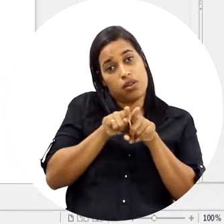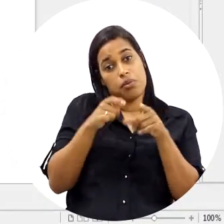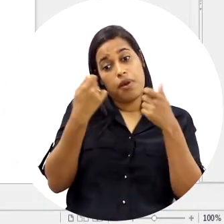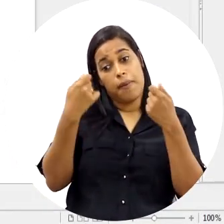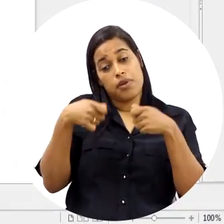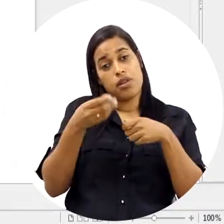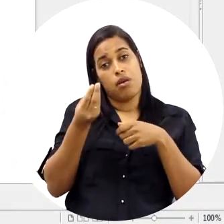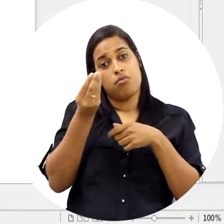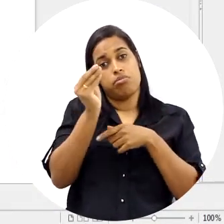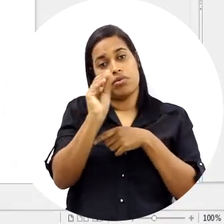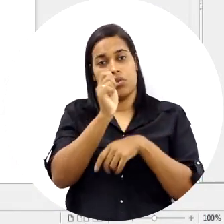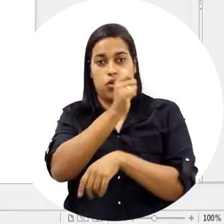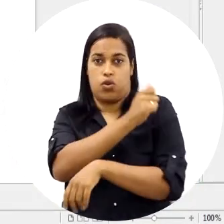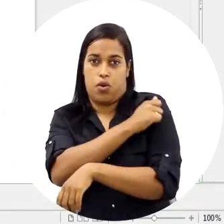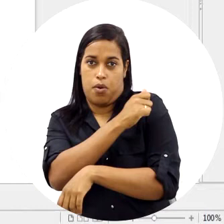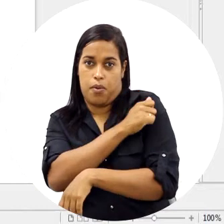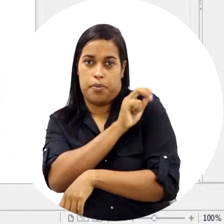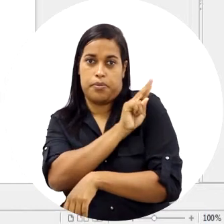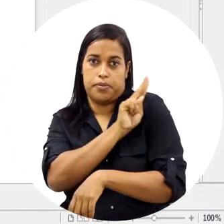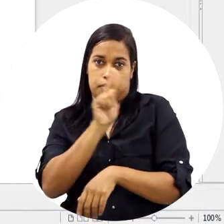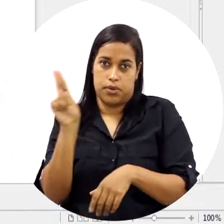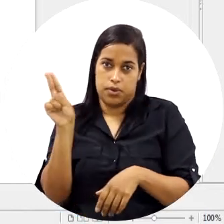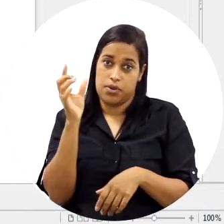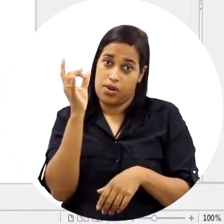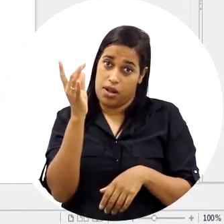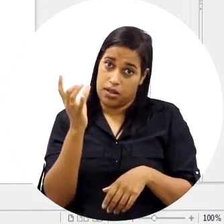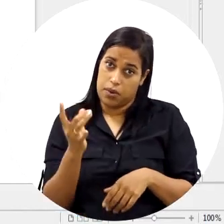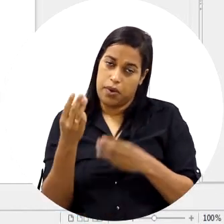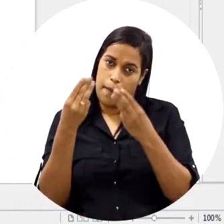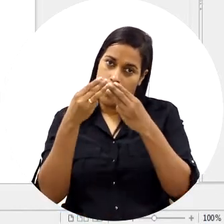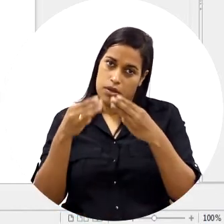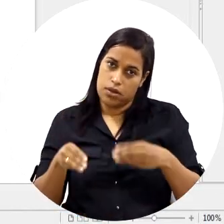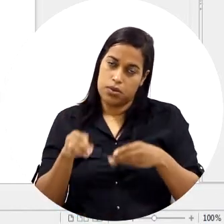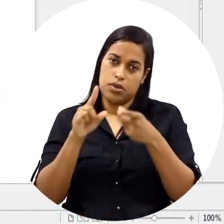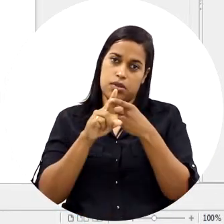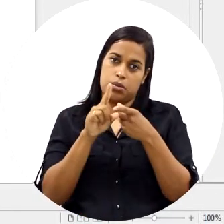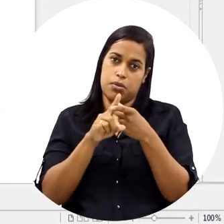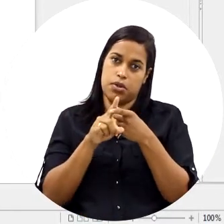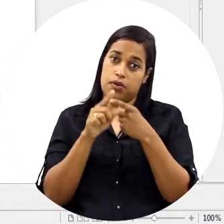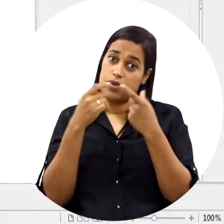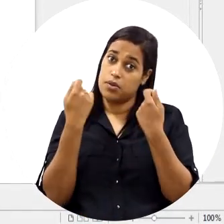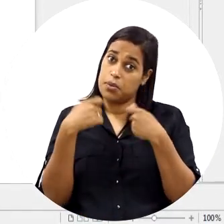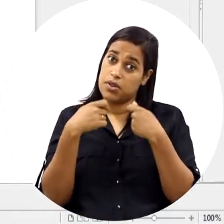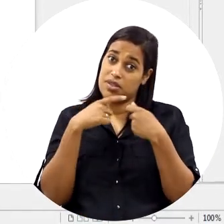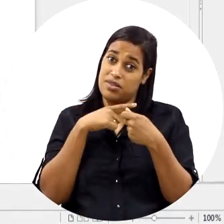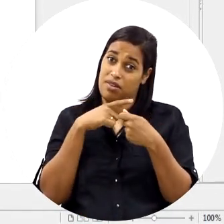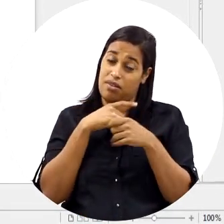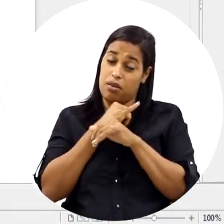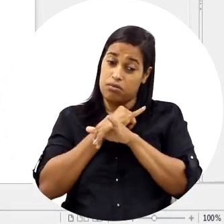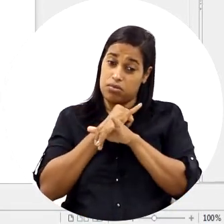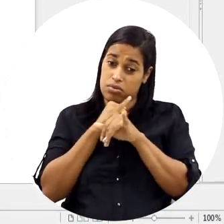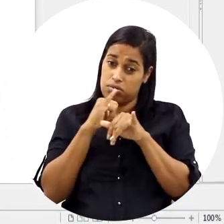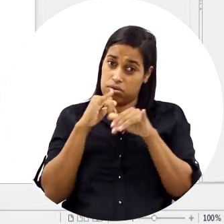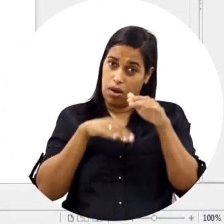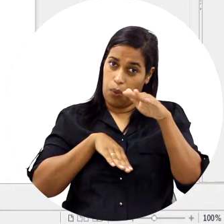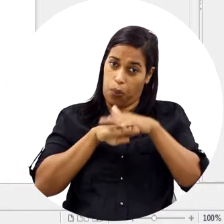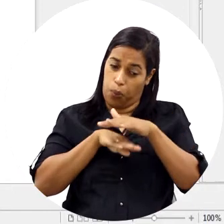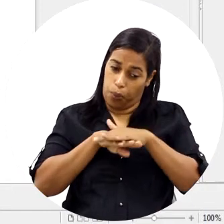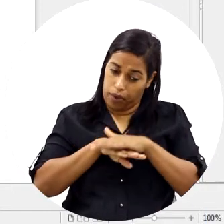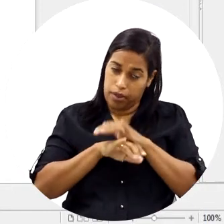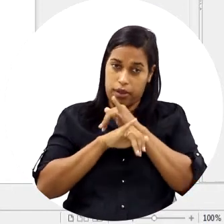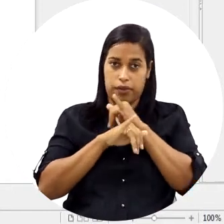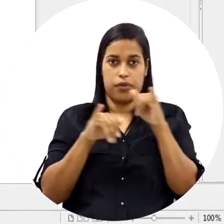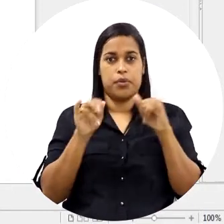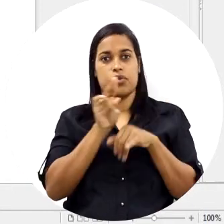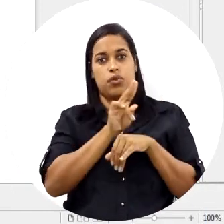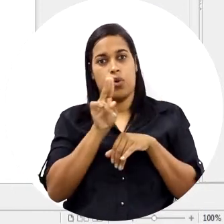precisar inserir o nome do aluno, de cada aluno, e a matrícula. Então, para isso, você precisa ter uma fonte de dados para armazenar essas informações, no caso,